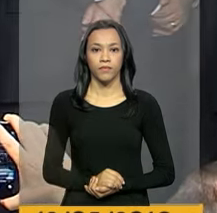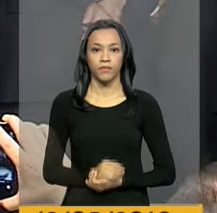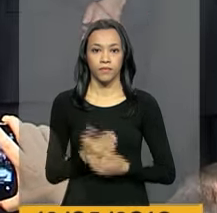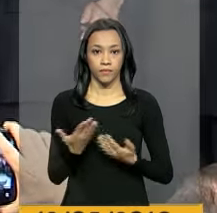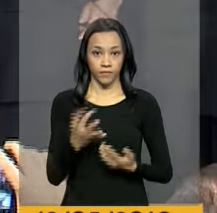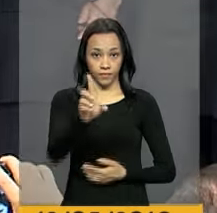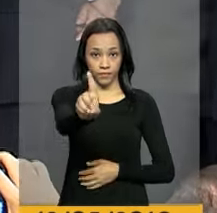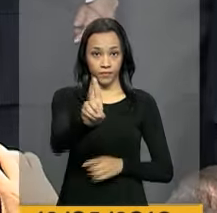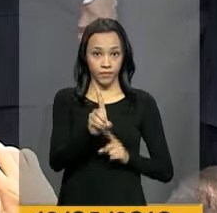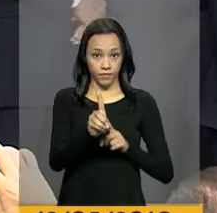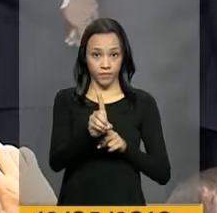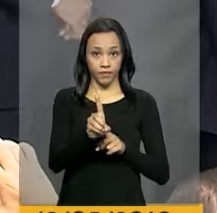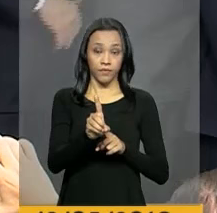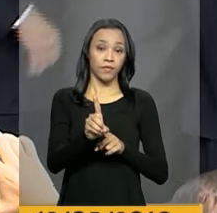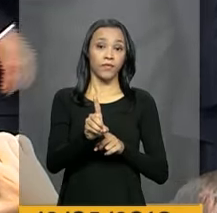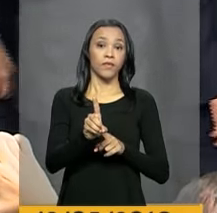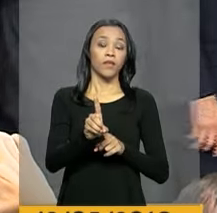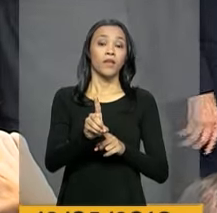Senhor José Serra.